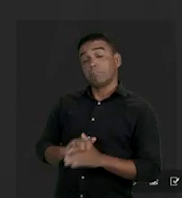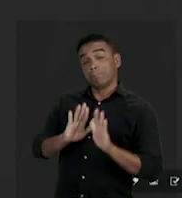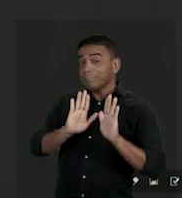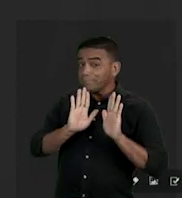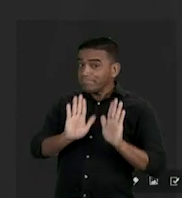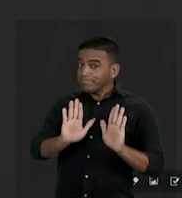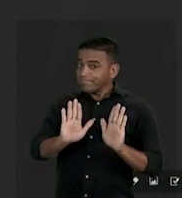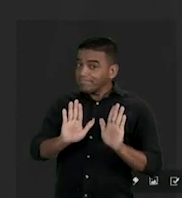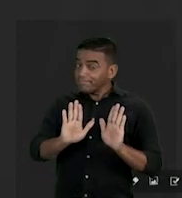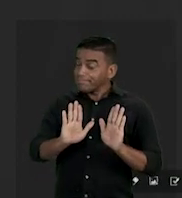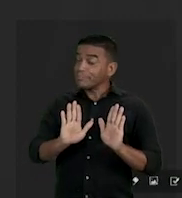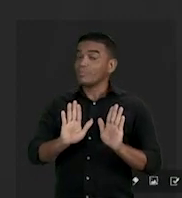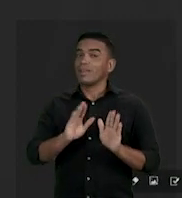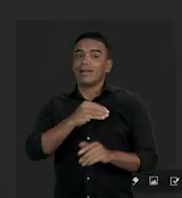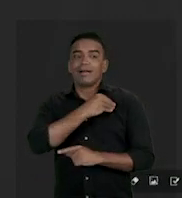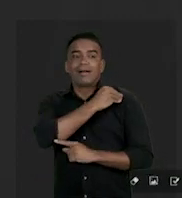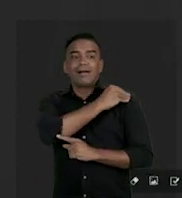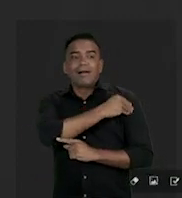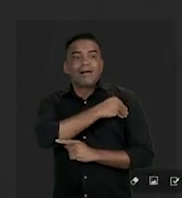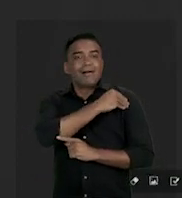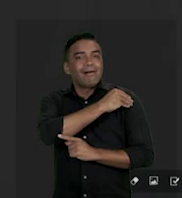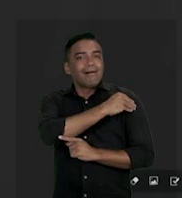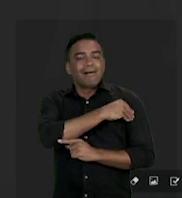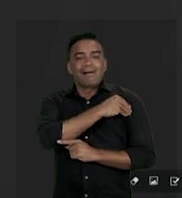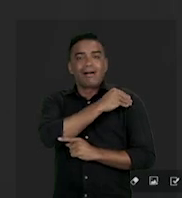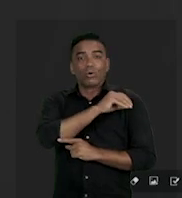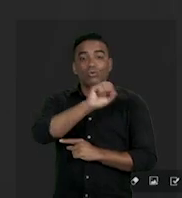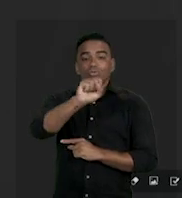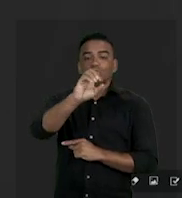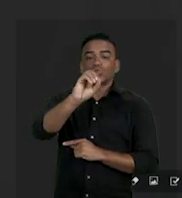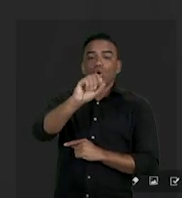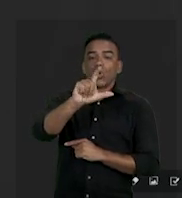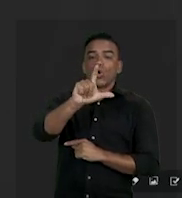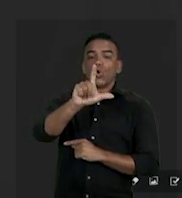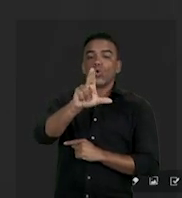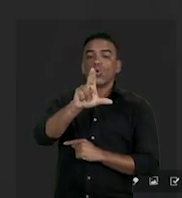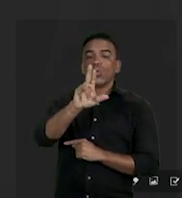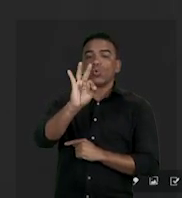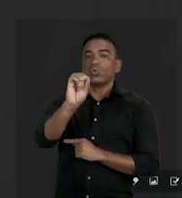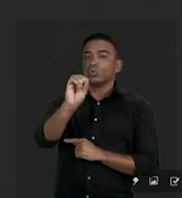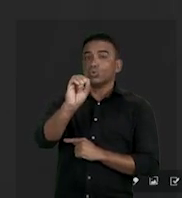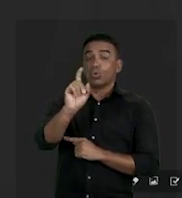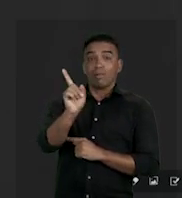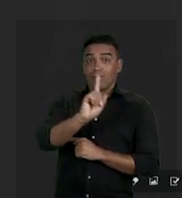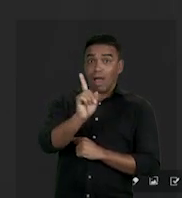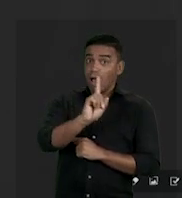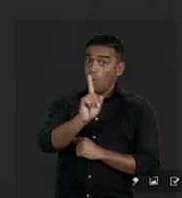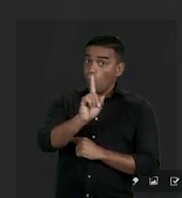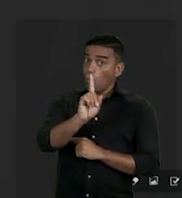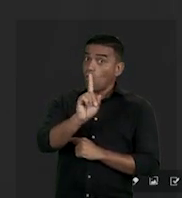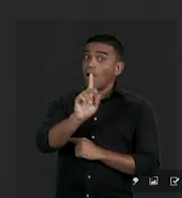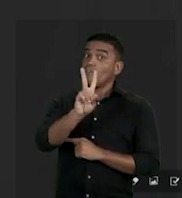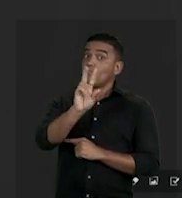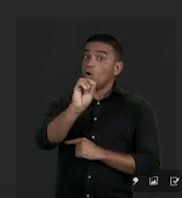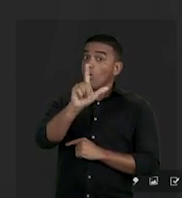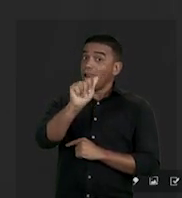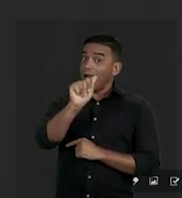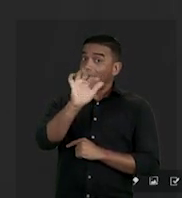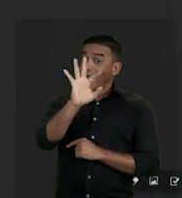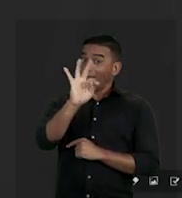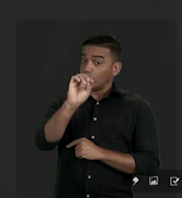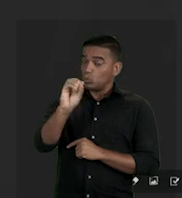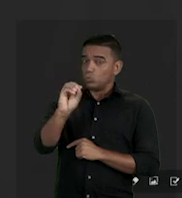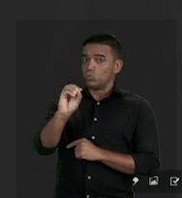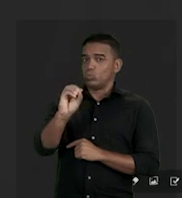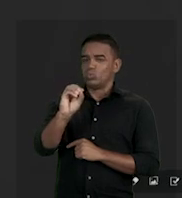Porém, o álcool não é um soluto volátil, um soluto não volátil. Vocês lembram lá no início que a